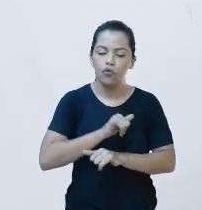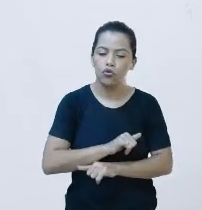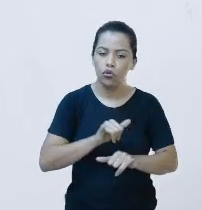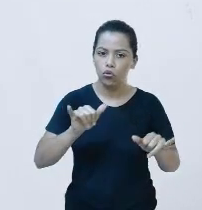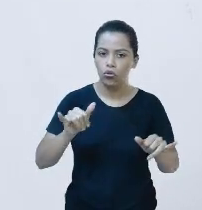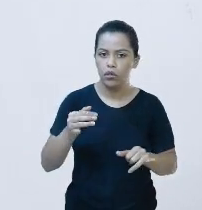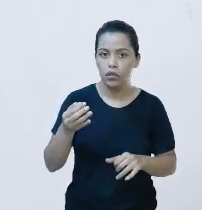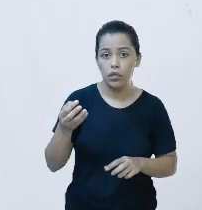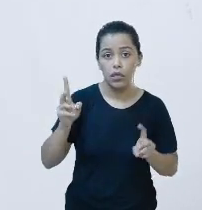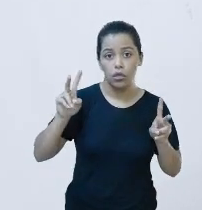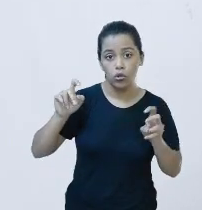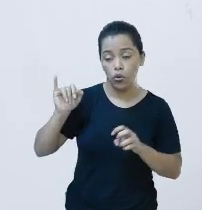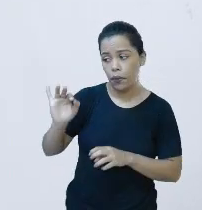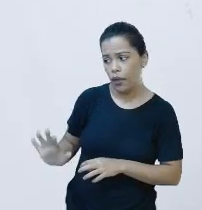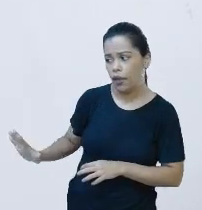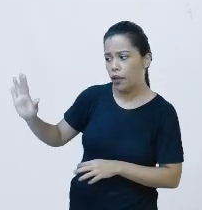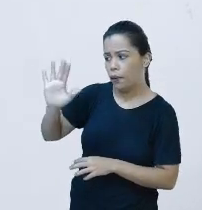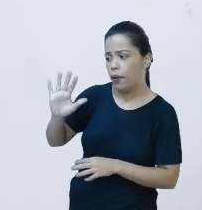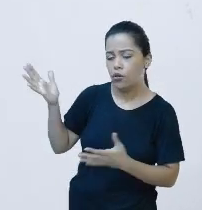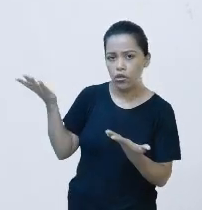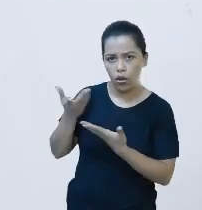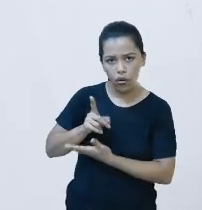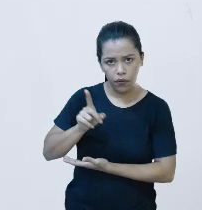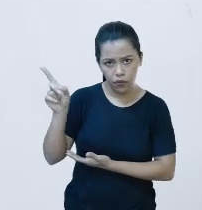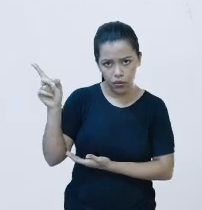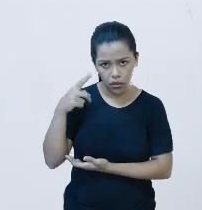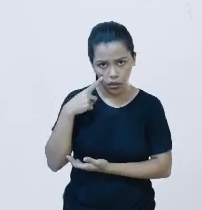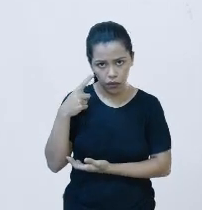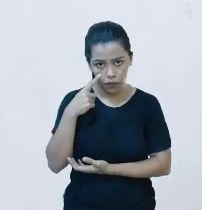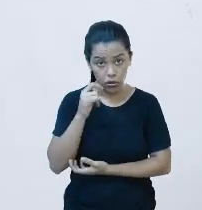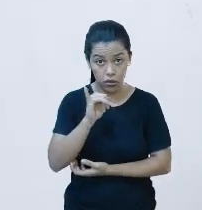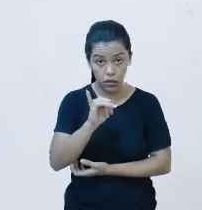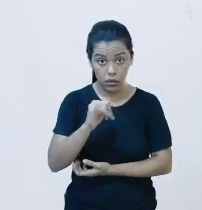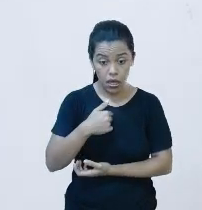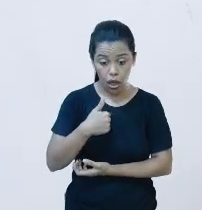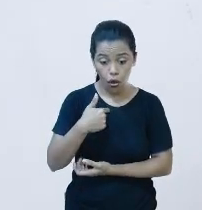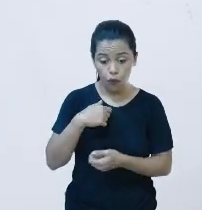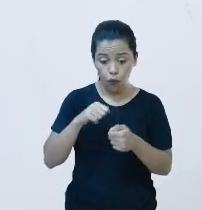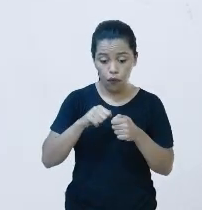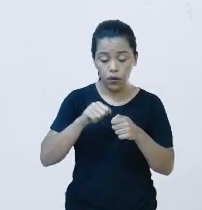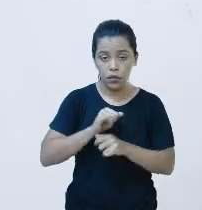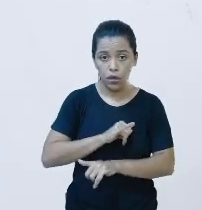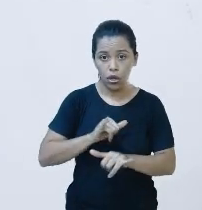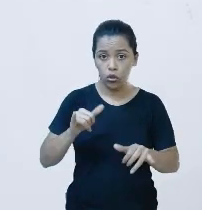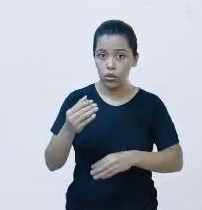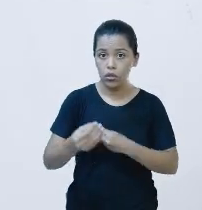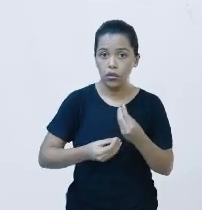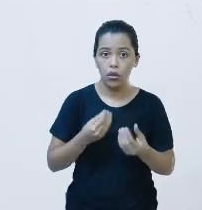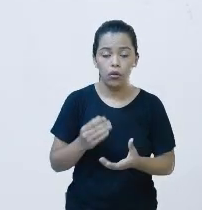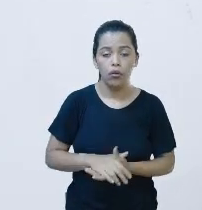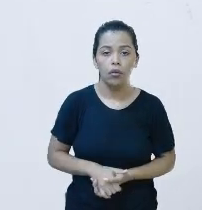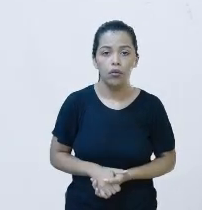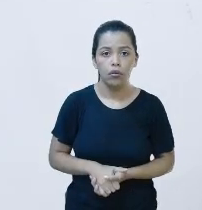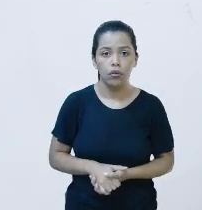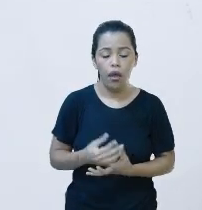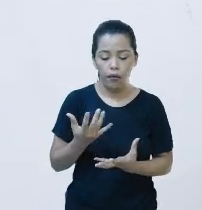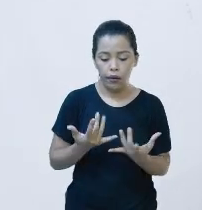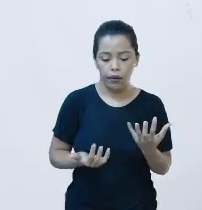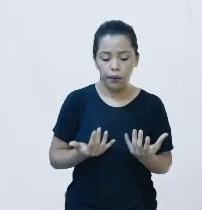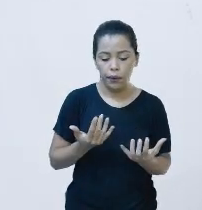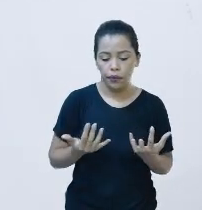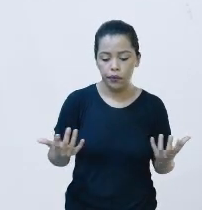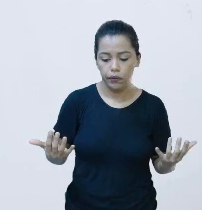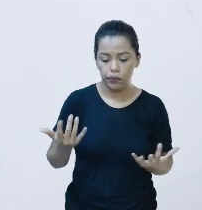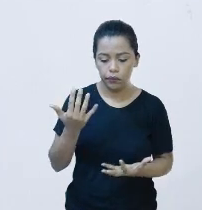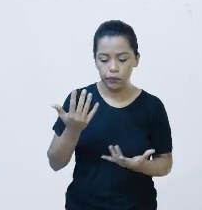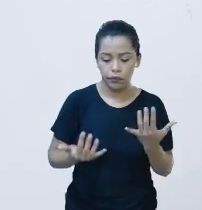notícia sobre esta imagem que você está aí vendo na sua tela, o que é isso? É uma queimada.